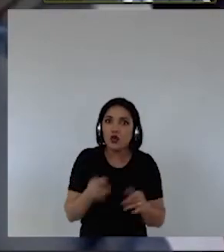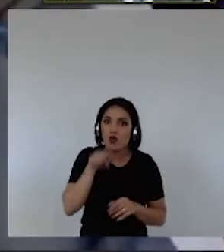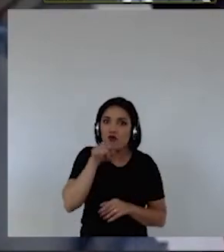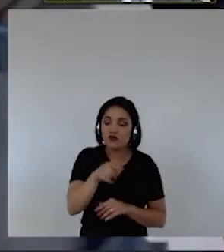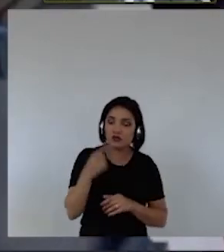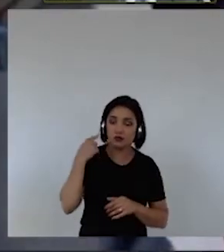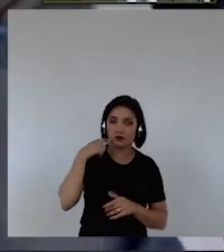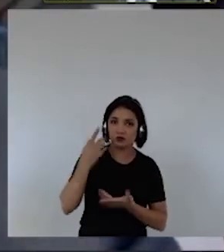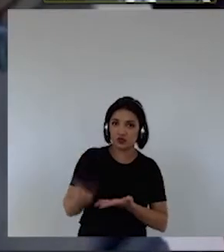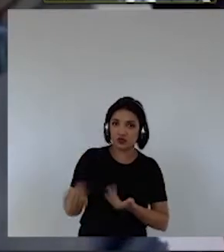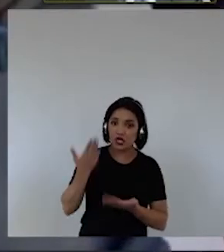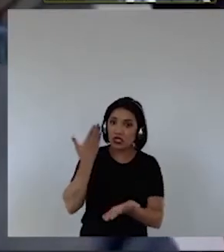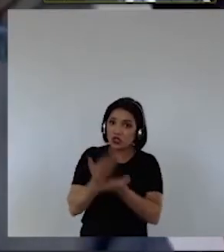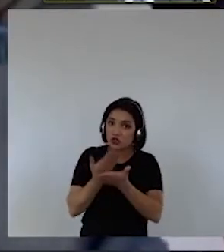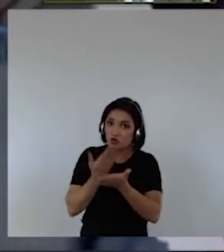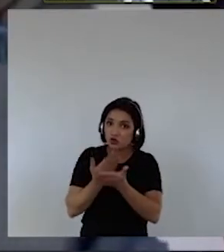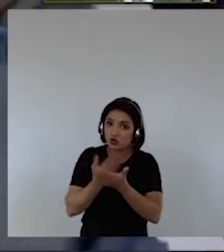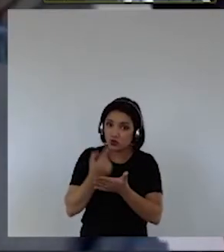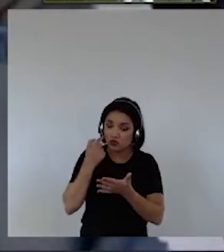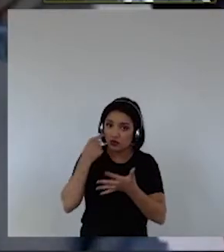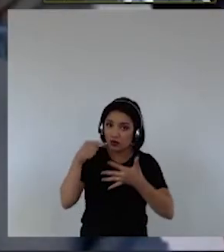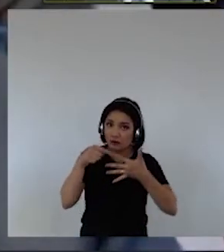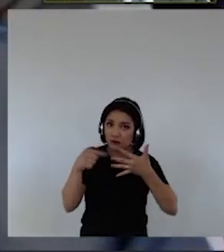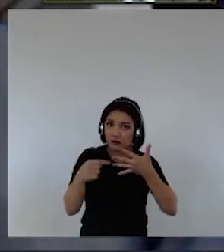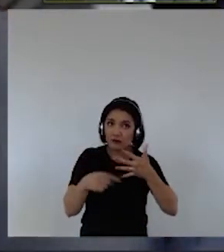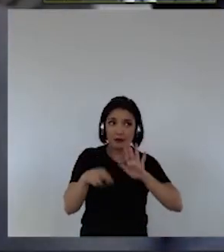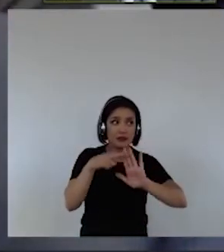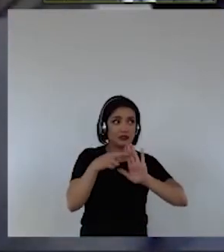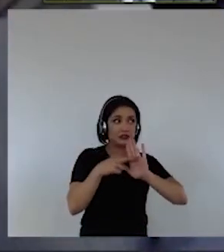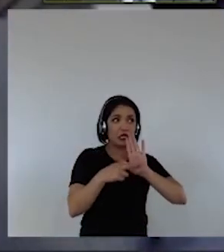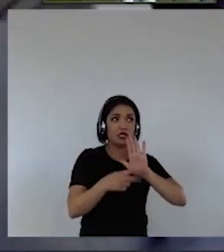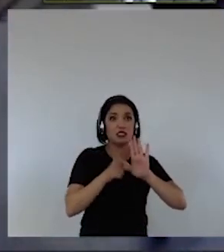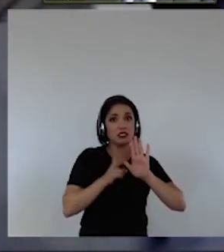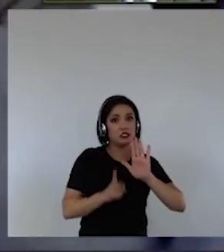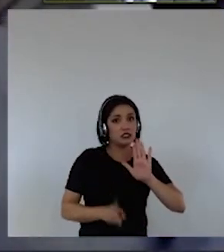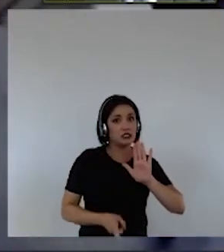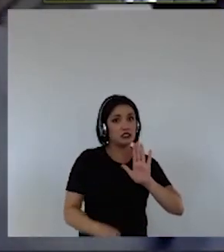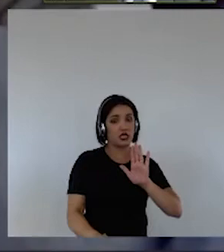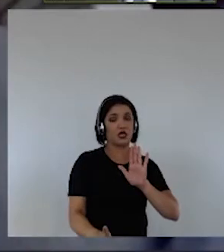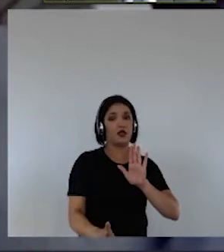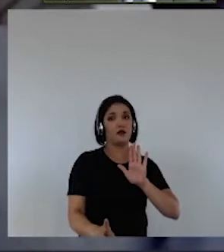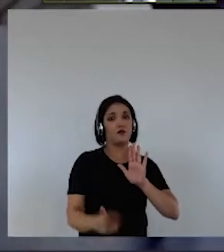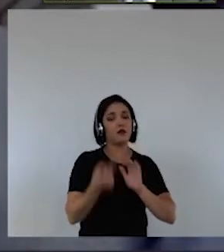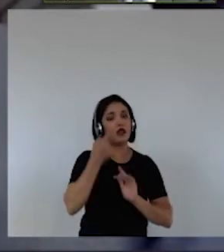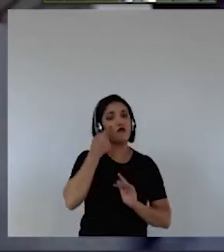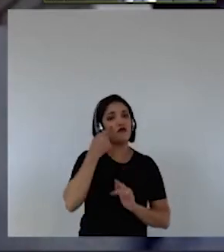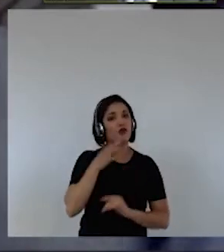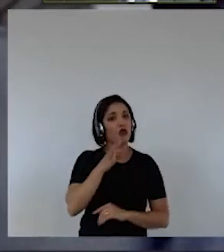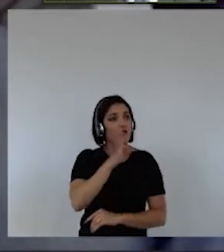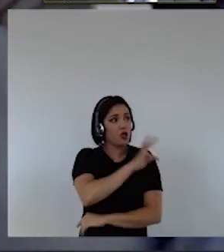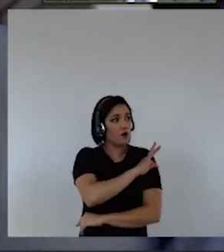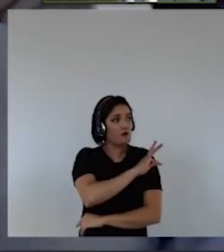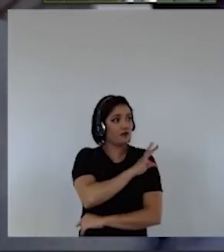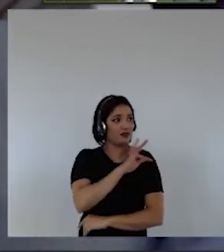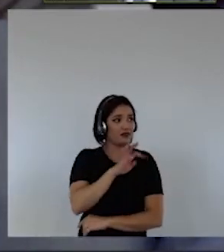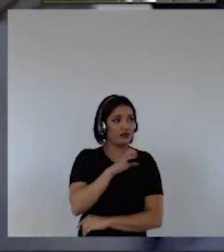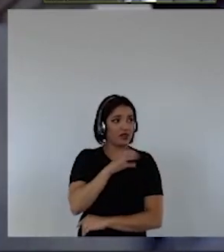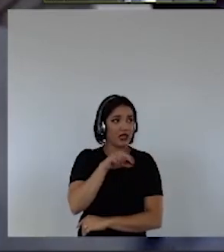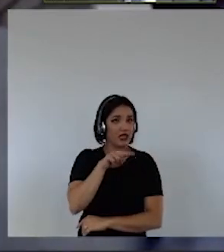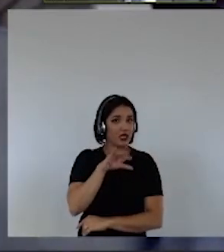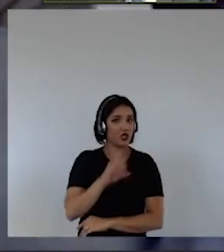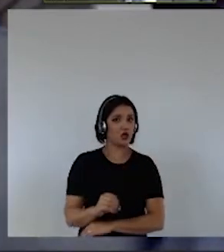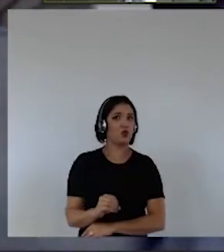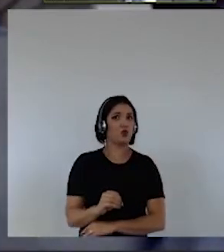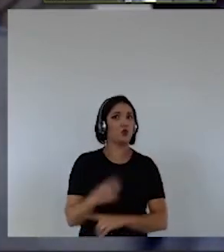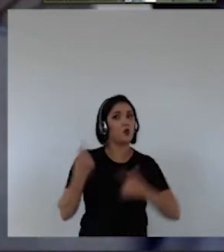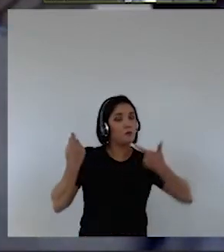os requisitos que eu falei ali da teoria da previsão em força maior, sempre seja o mais técnico possível. É um discurso menos emocional e muito